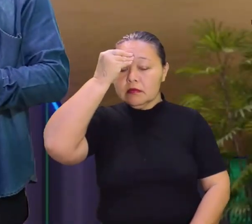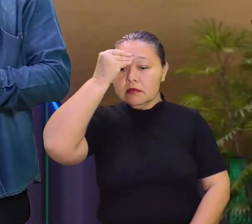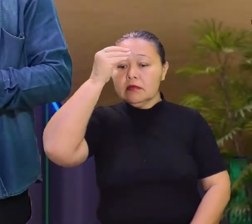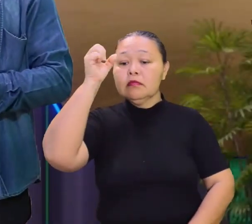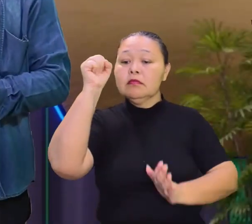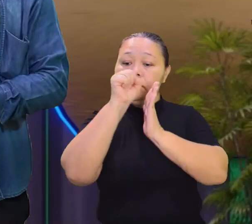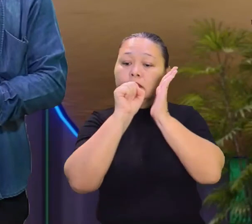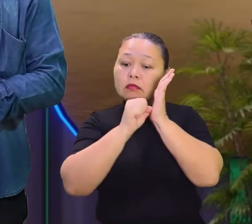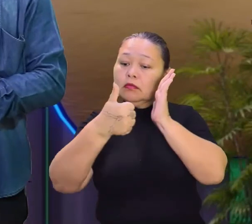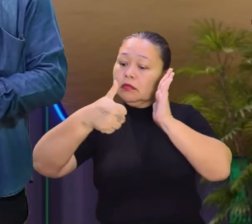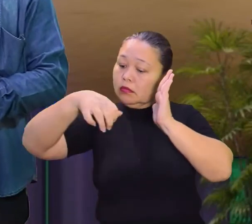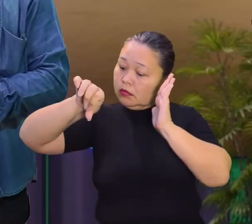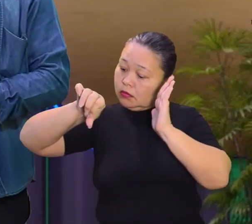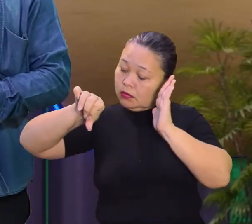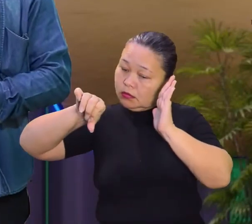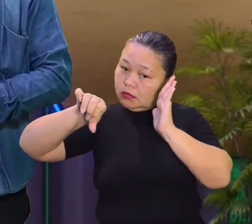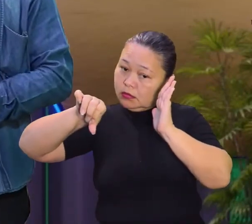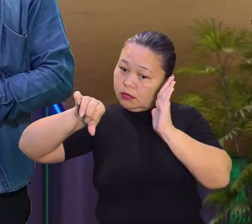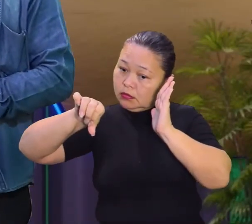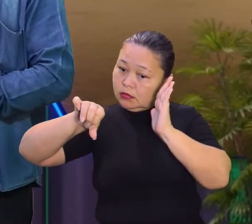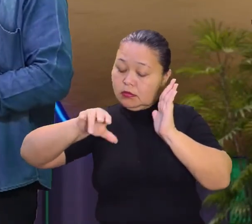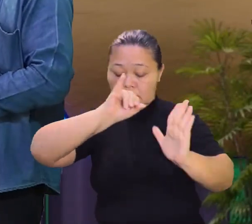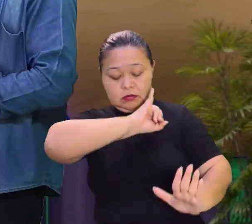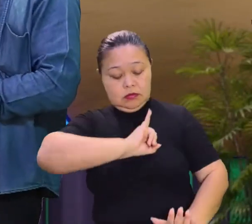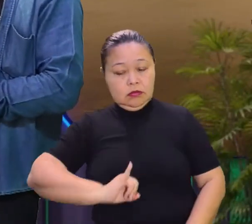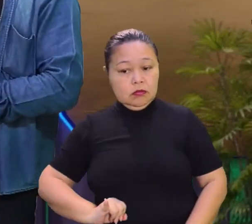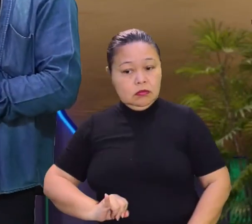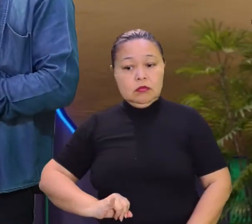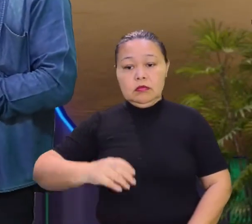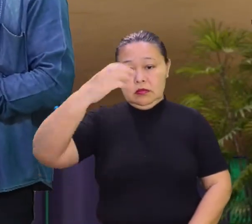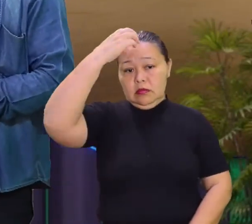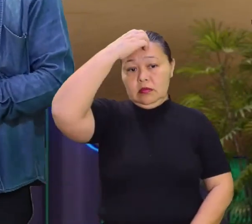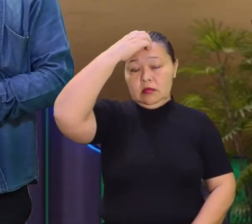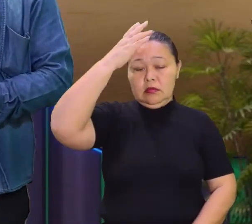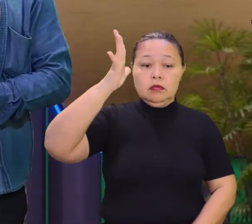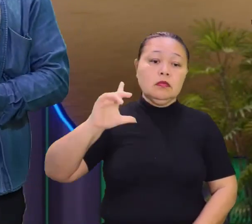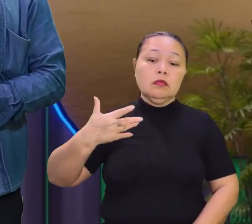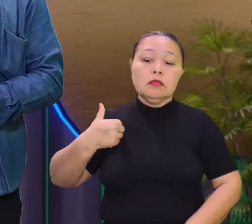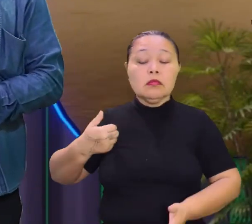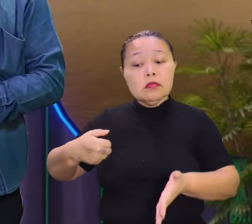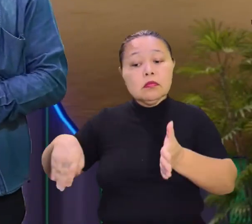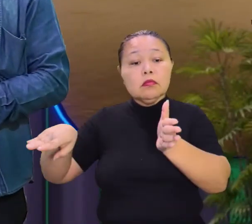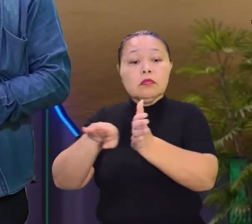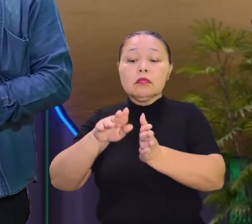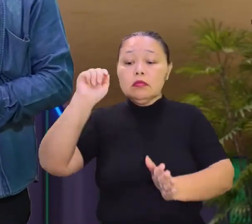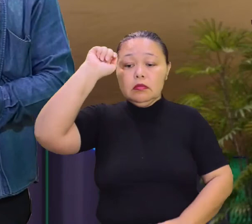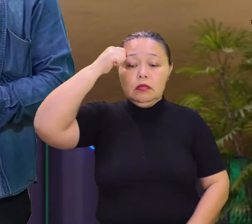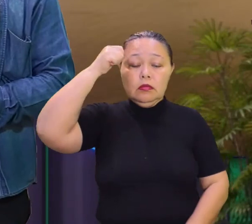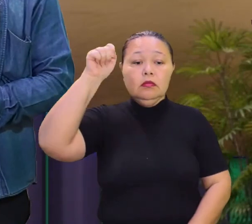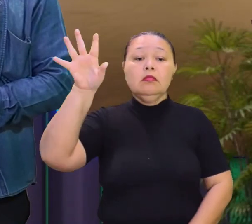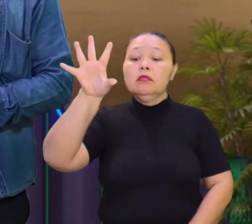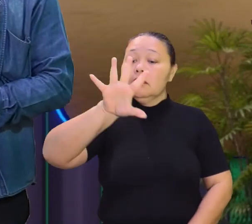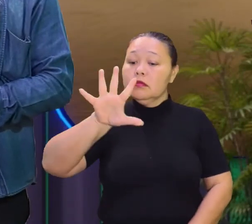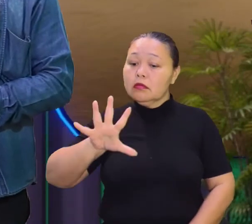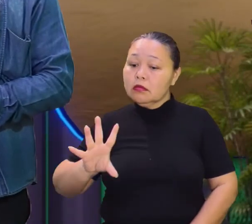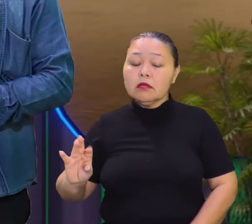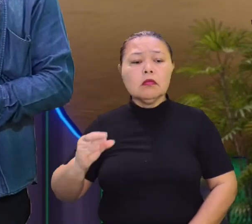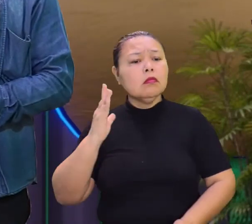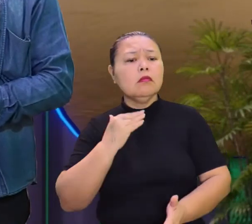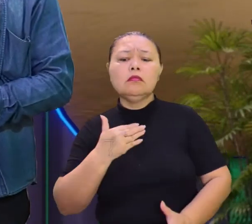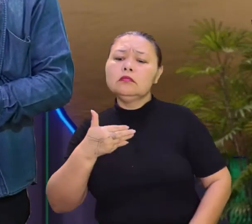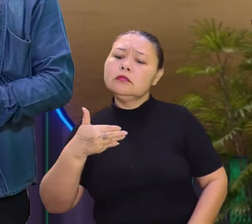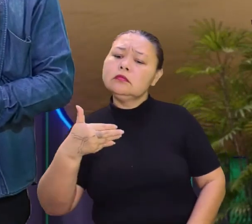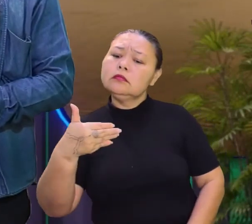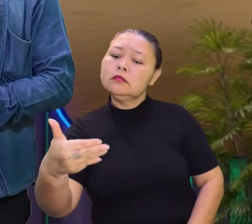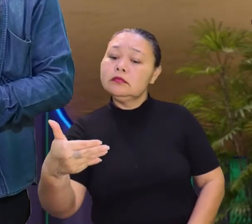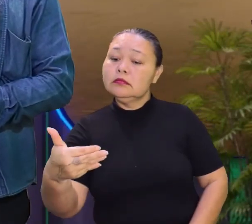século XIX, imperialismo. Então a galera chegou aí, ó, no continente africano e